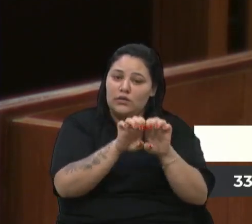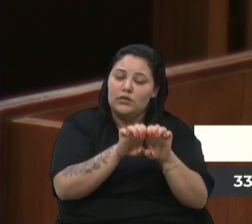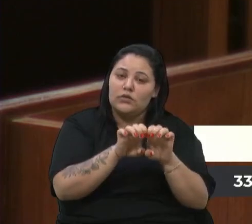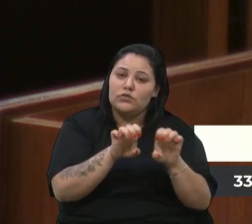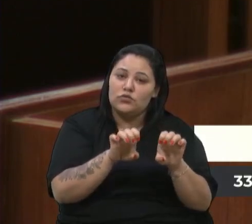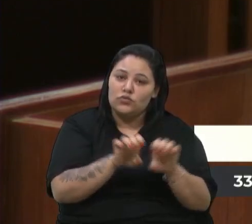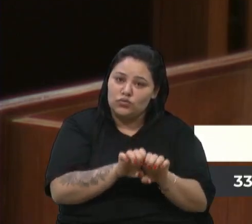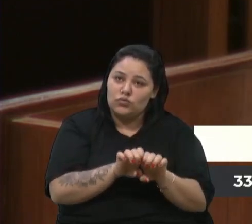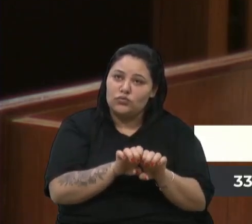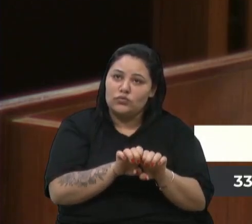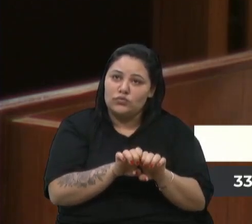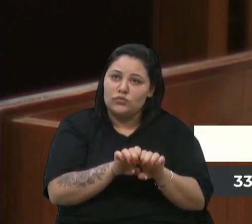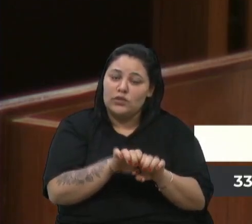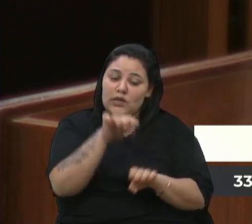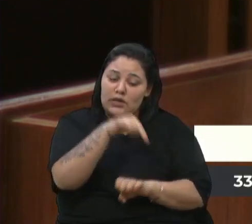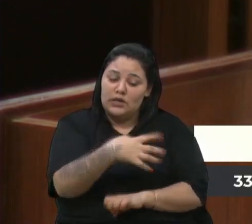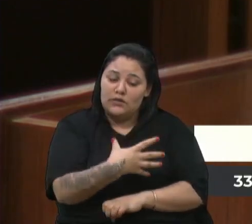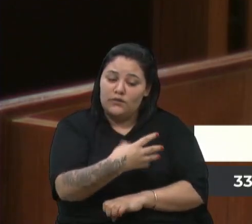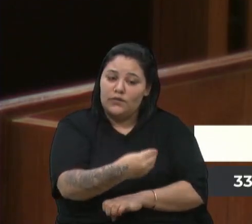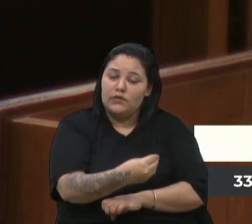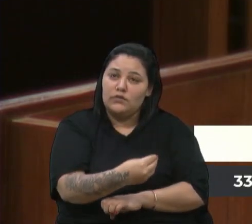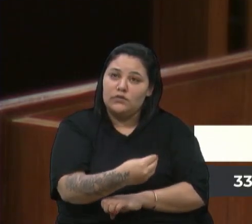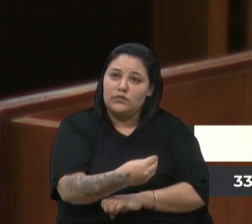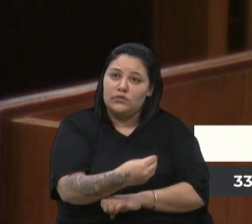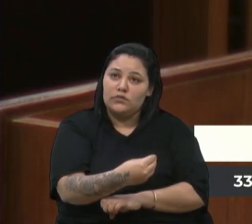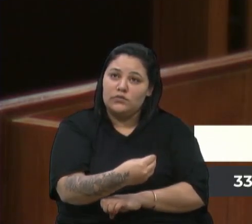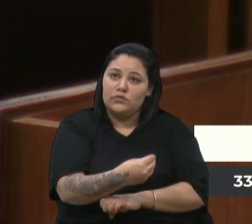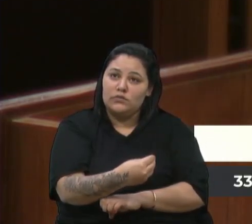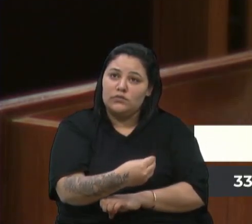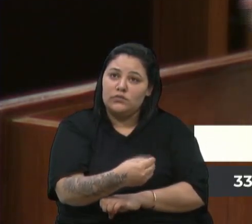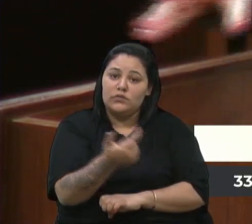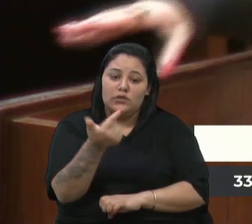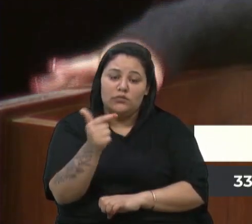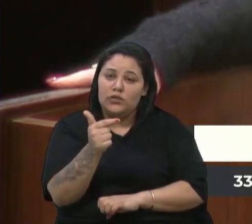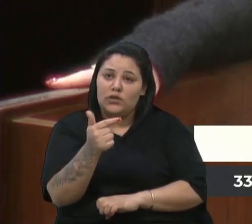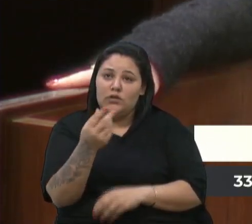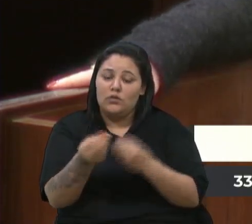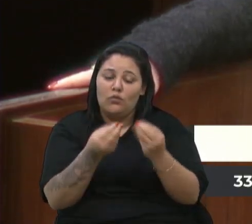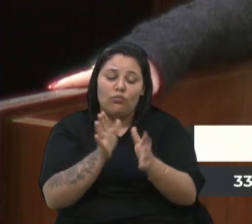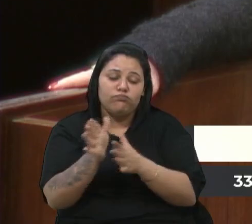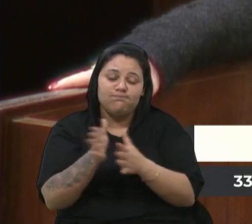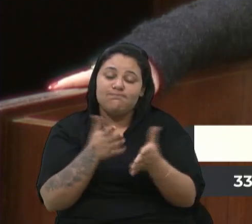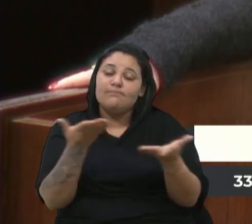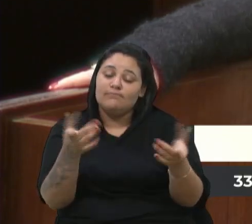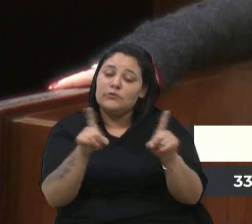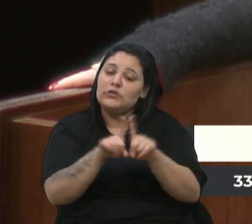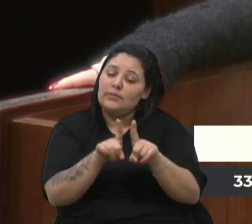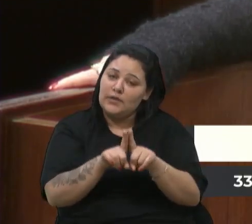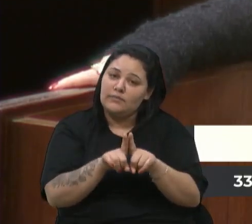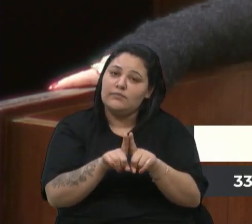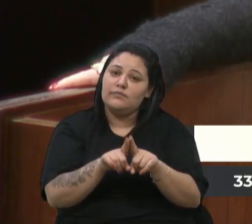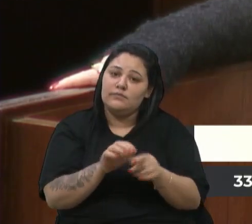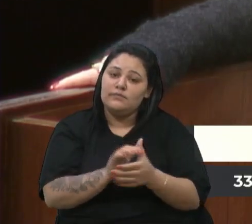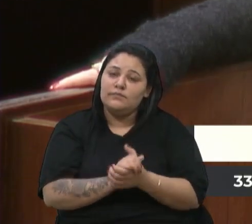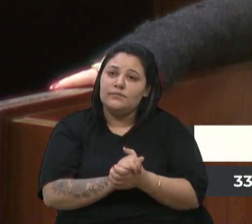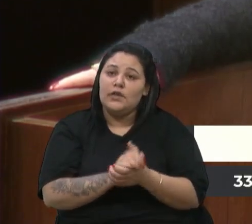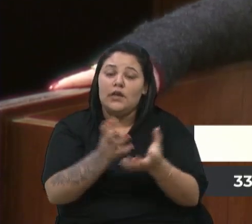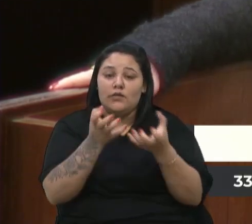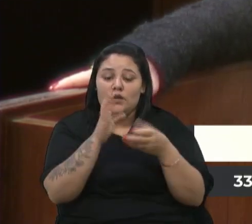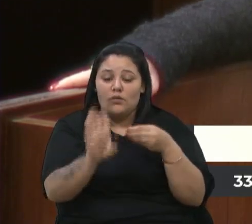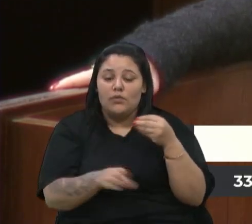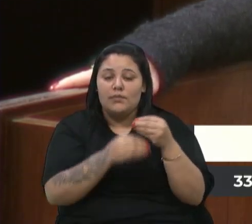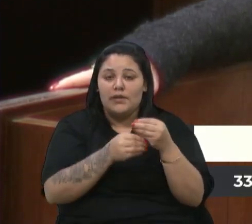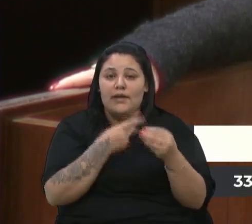esses filhos dessa classe trabalhadora não têm este acesso. Eu queria também